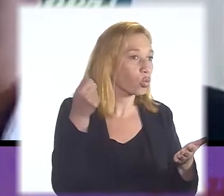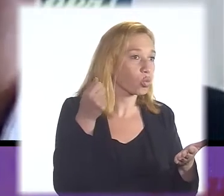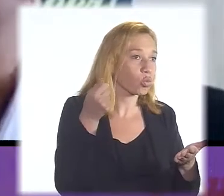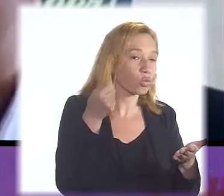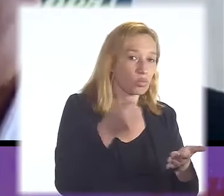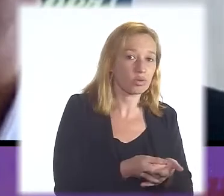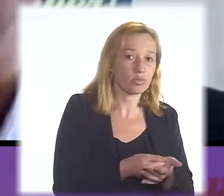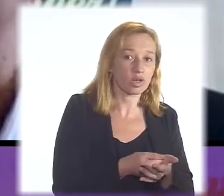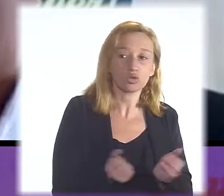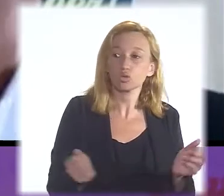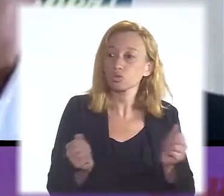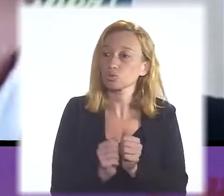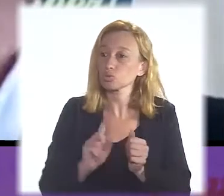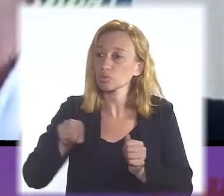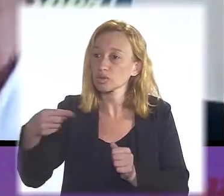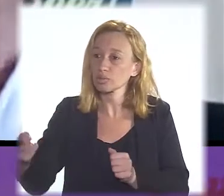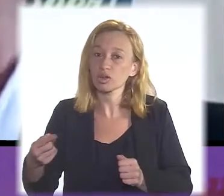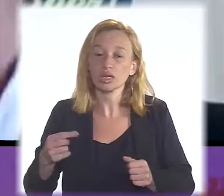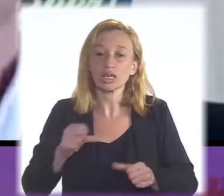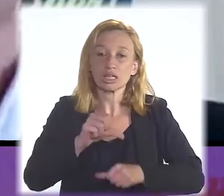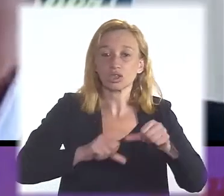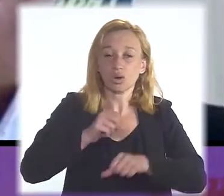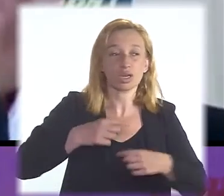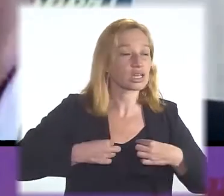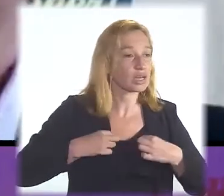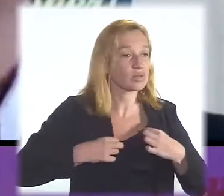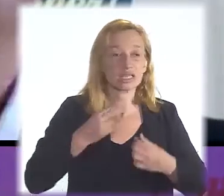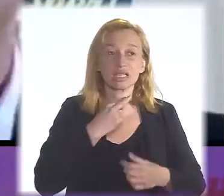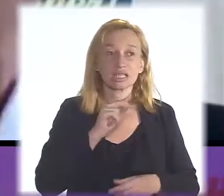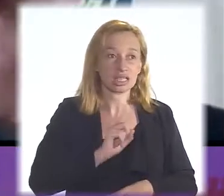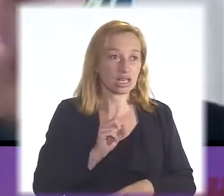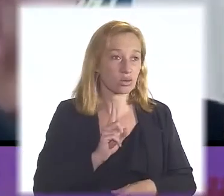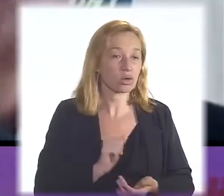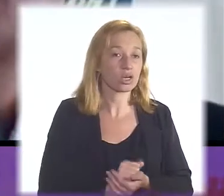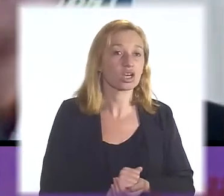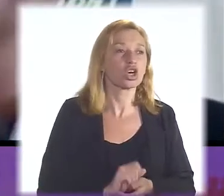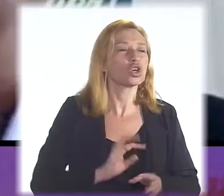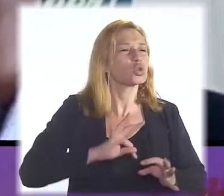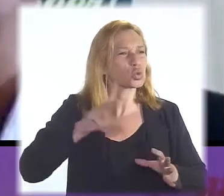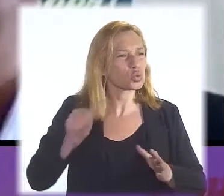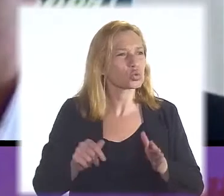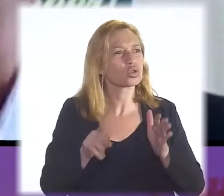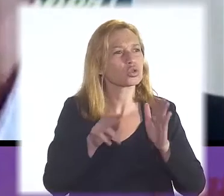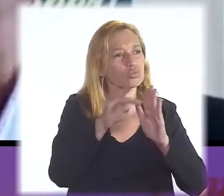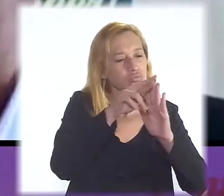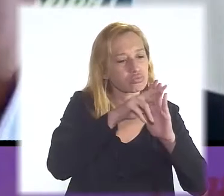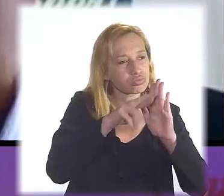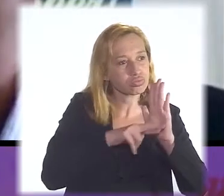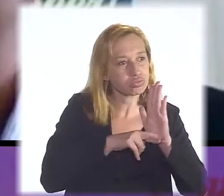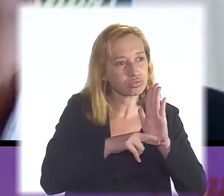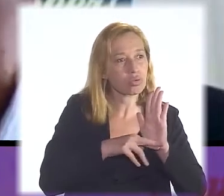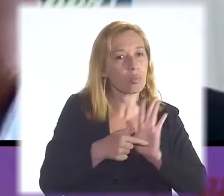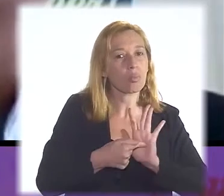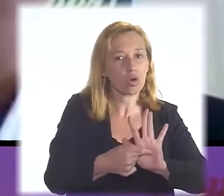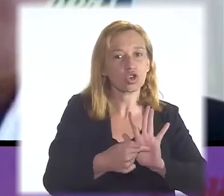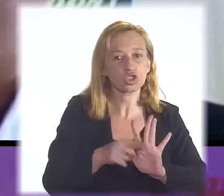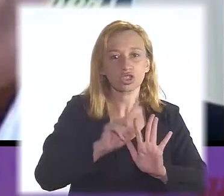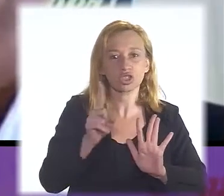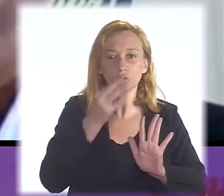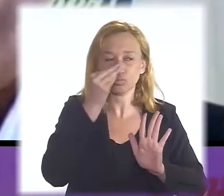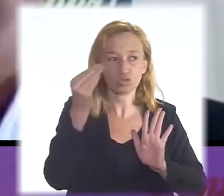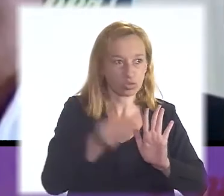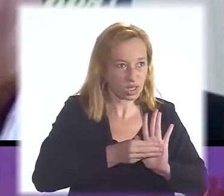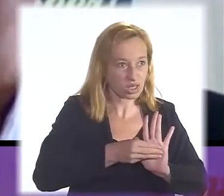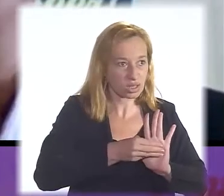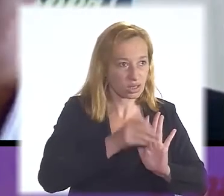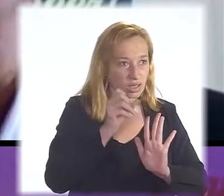cumprimento entre os atletas, a não troca de camisas, enfim, tudo aquilo que o protocolo médico prevê está sendo